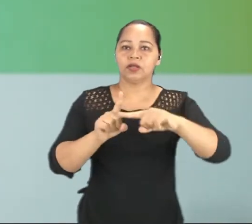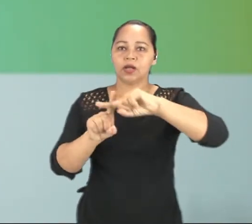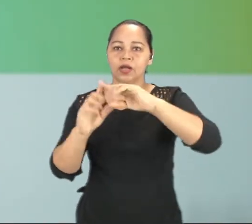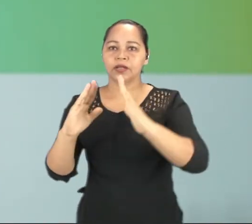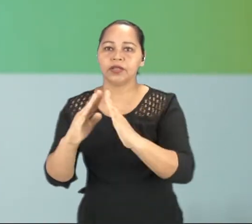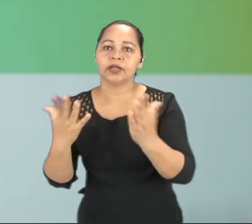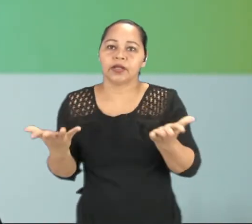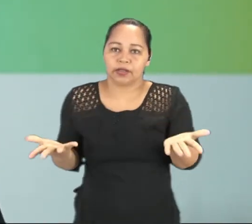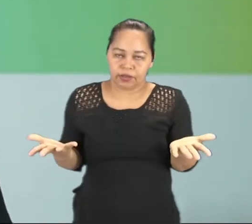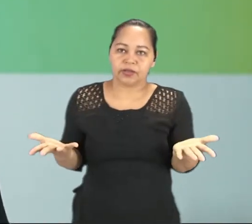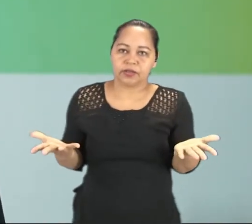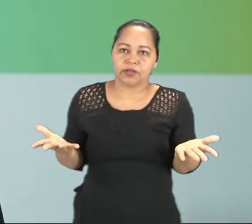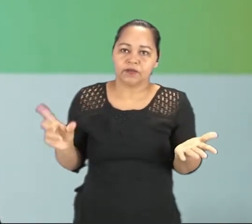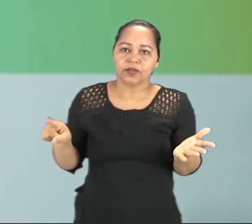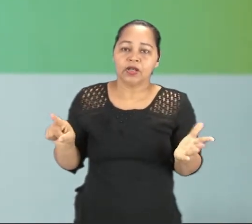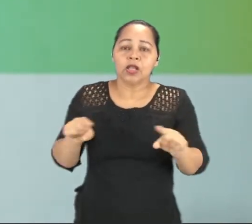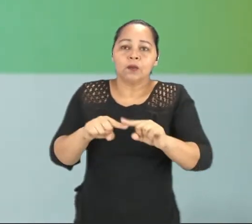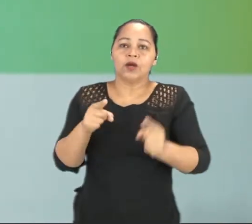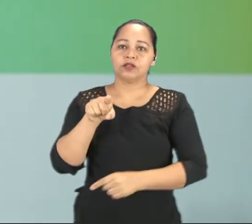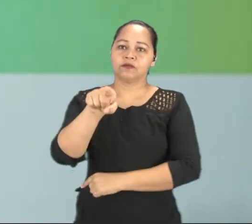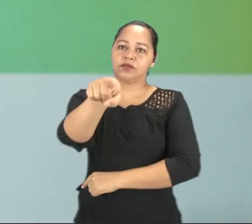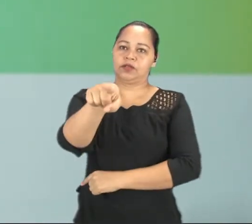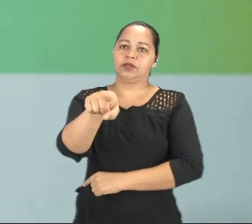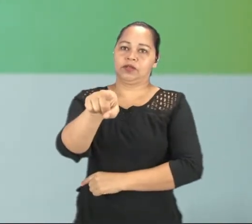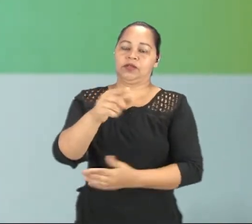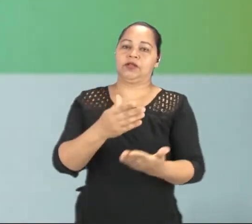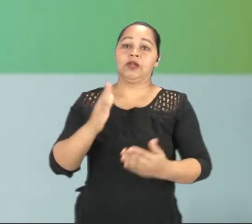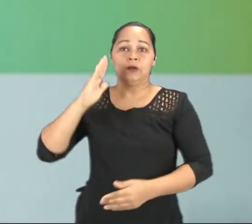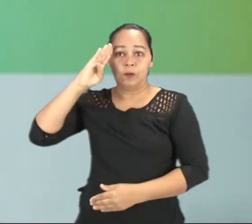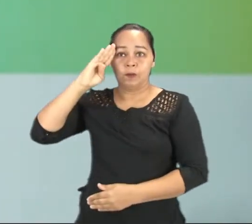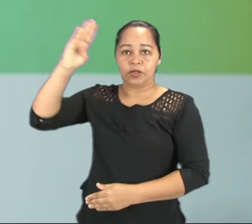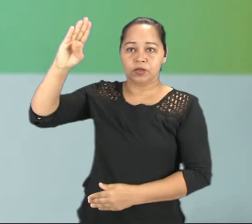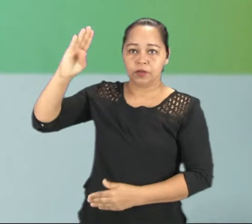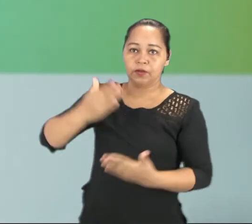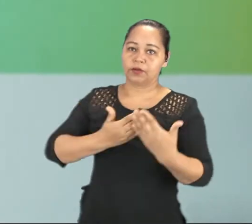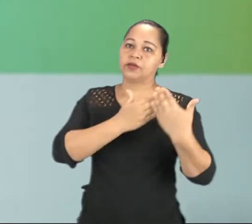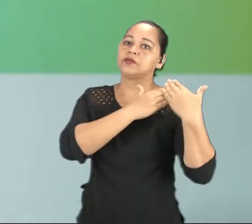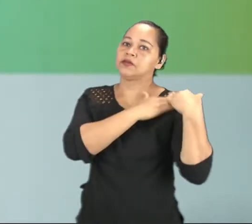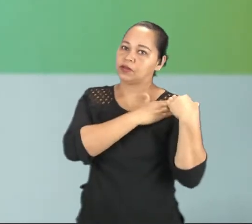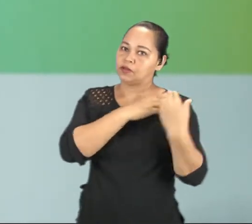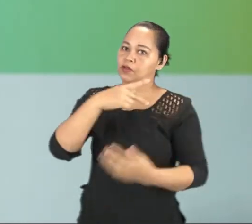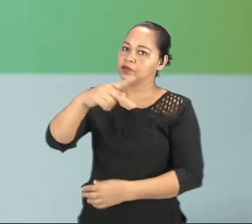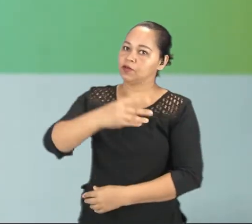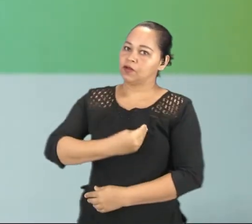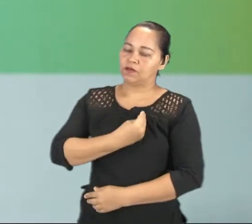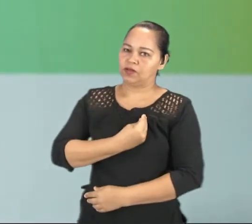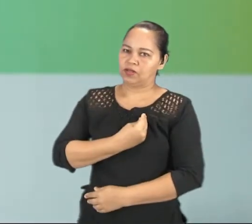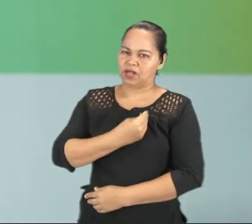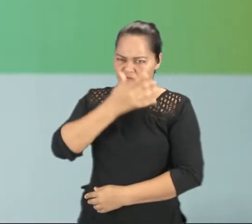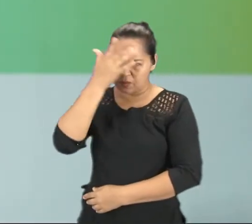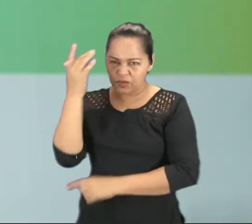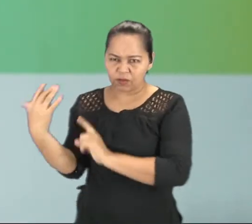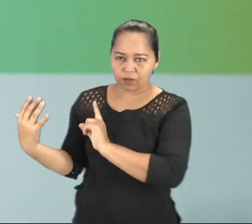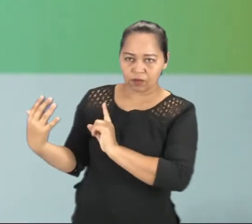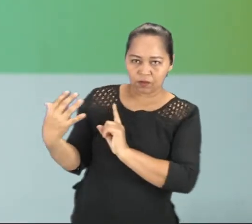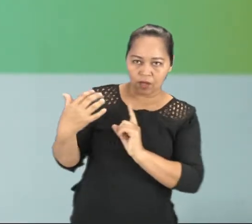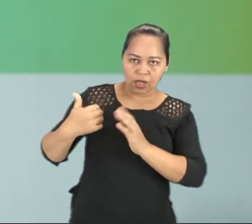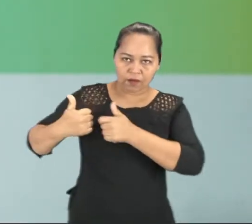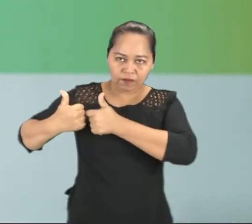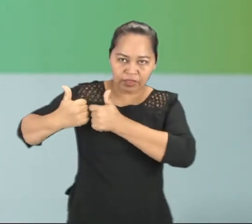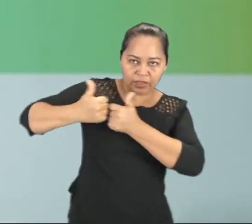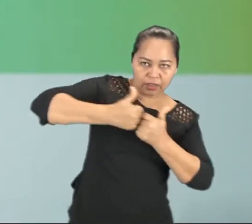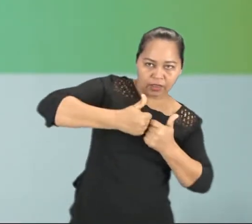você é o principal responsável por ele. Você vai ter que trilhar a sua vida, não outras pessoas por você. Tá